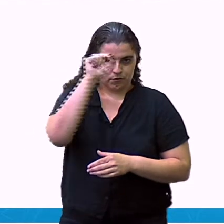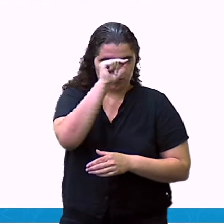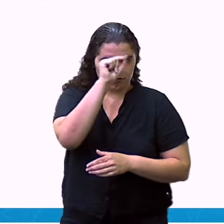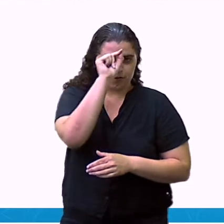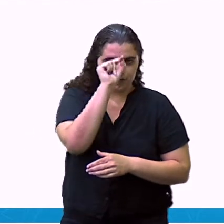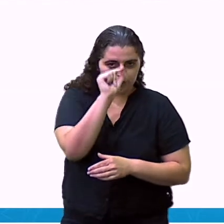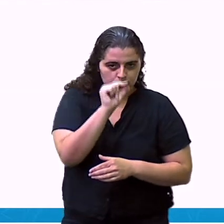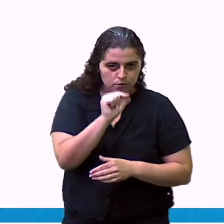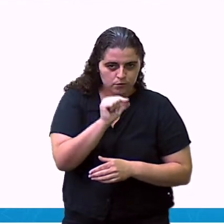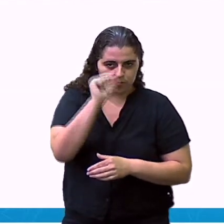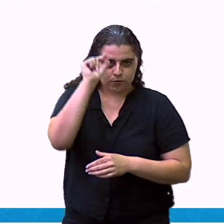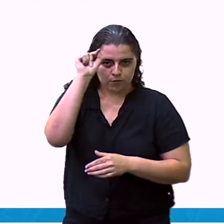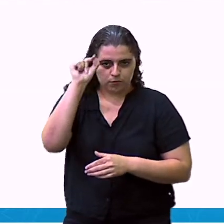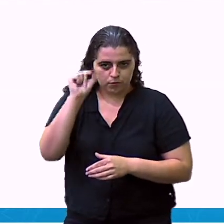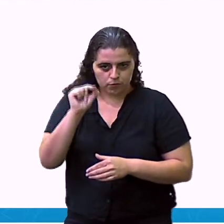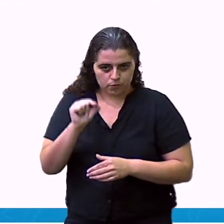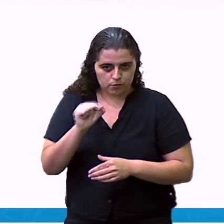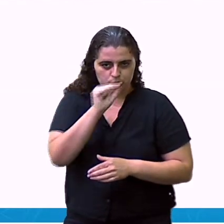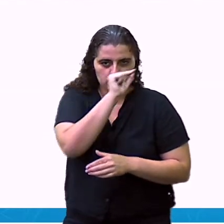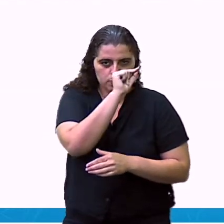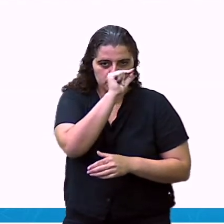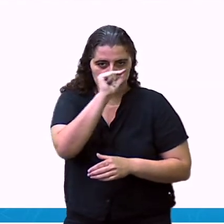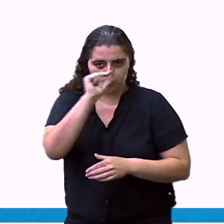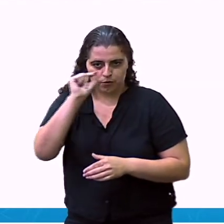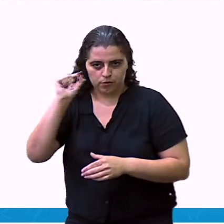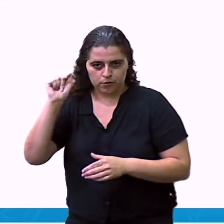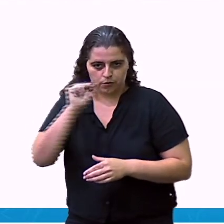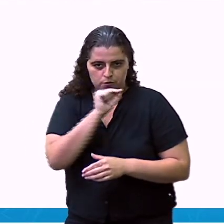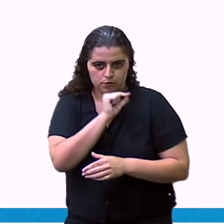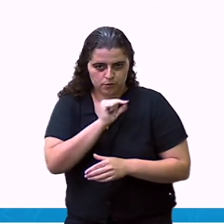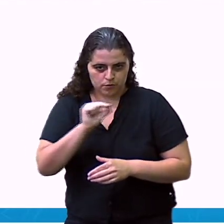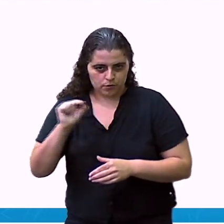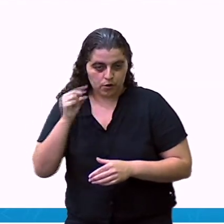que utilizamos então 2 partes dessa figura.